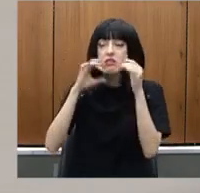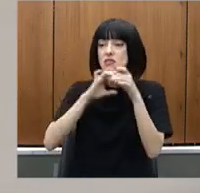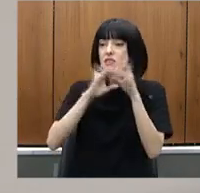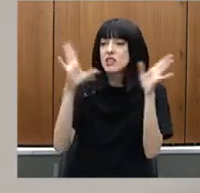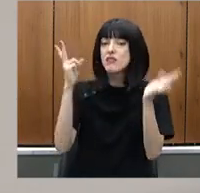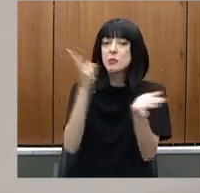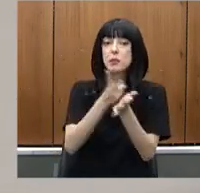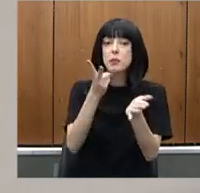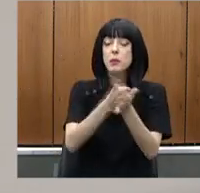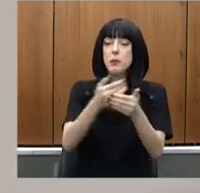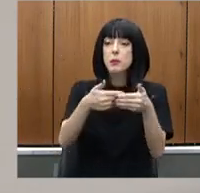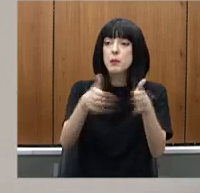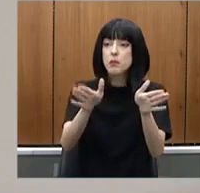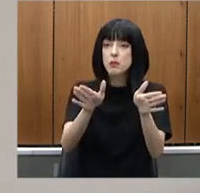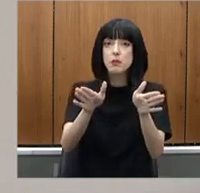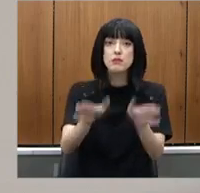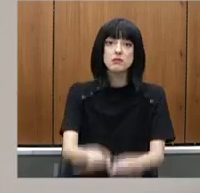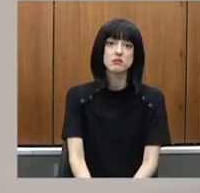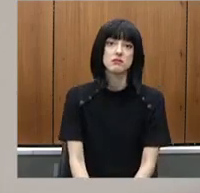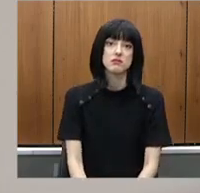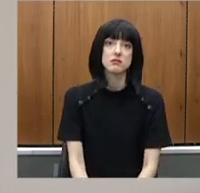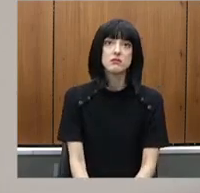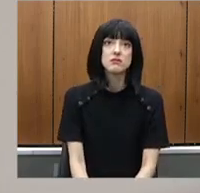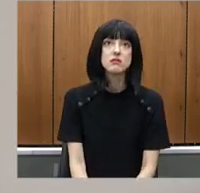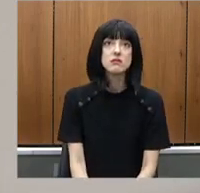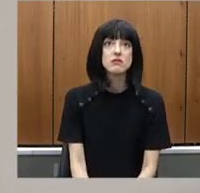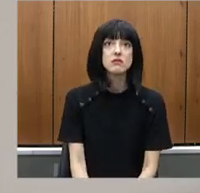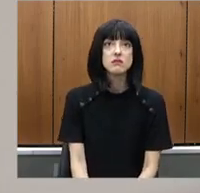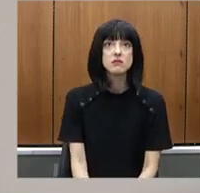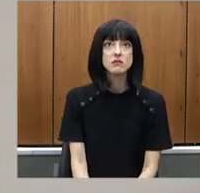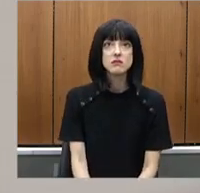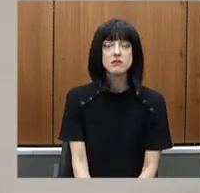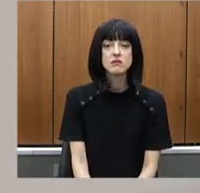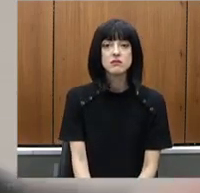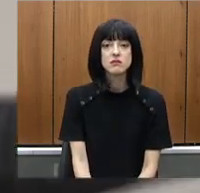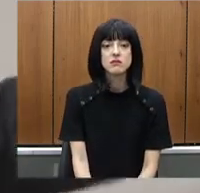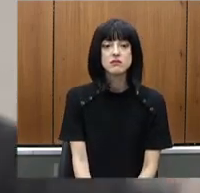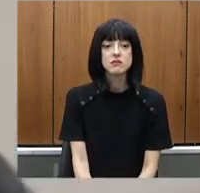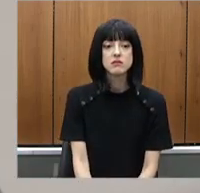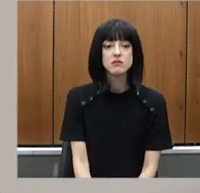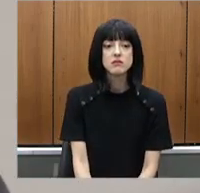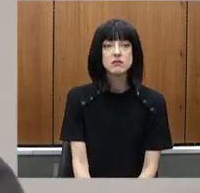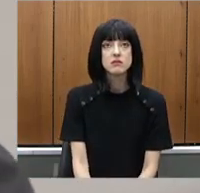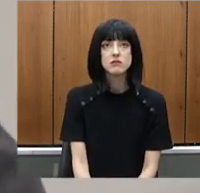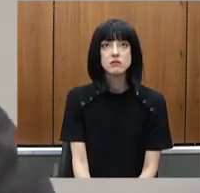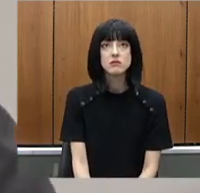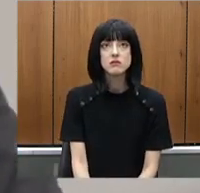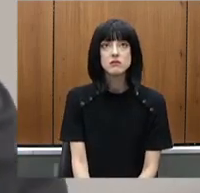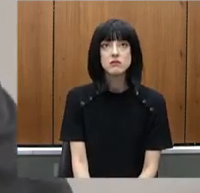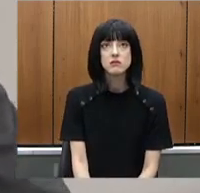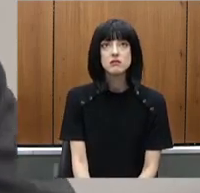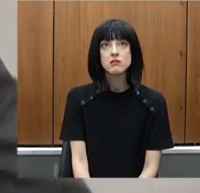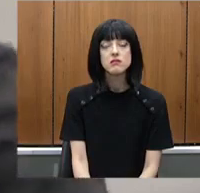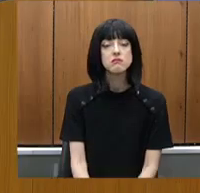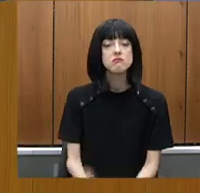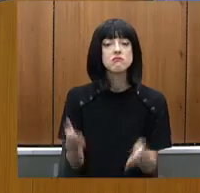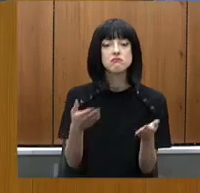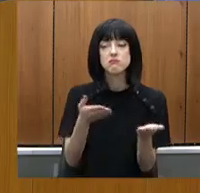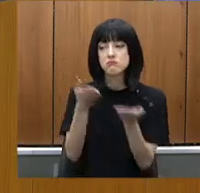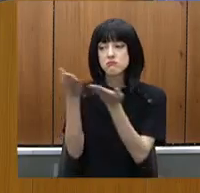a programação por igual período um ano mais um ano só tenha a palavra para as considerações